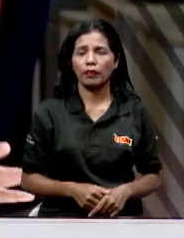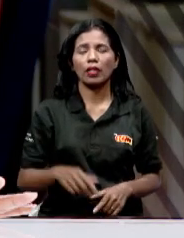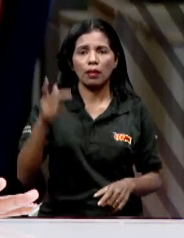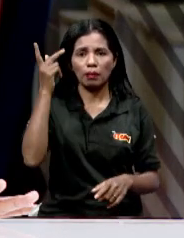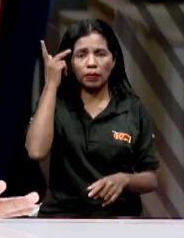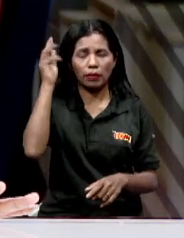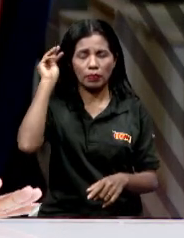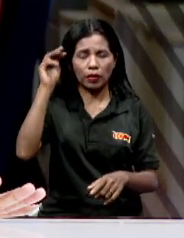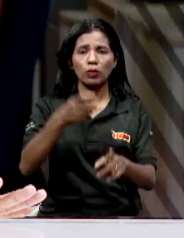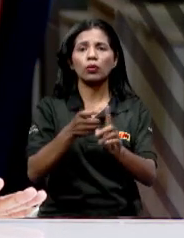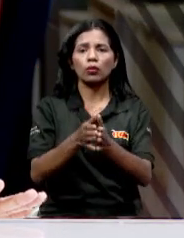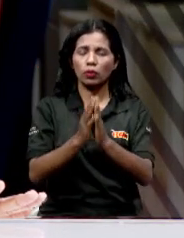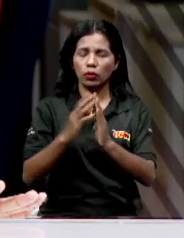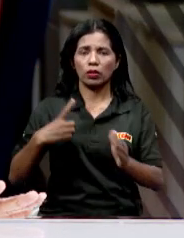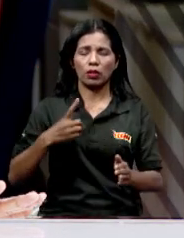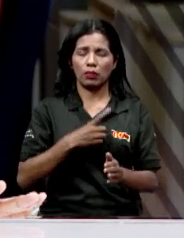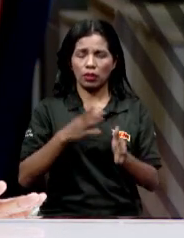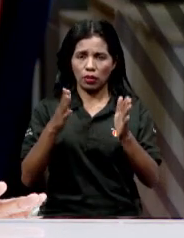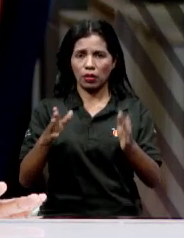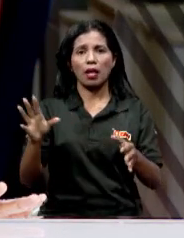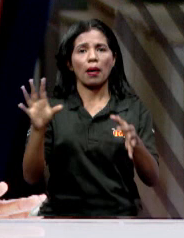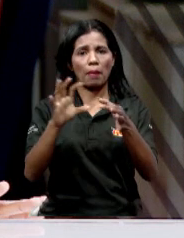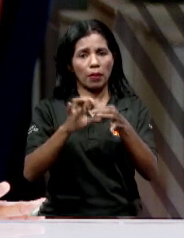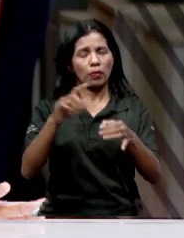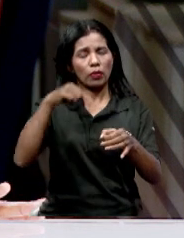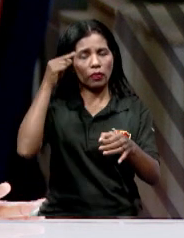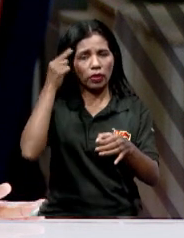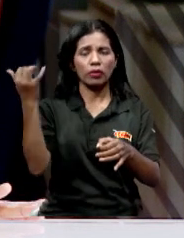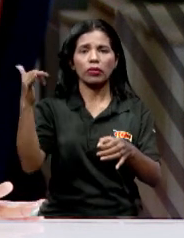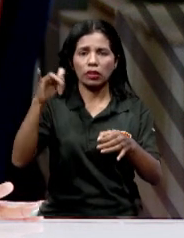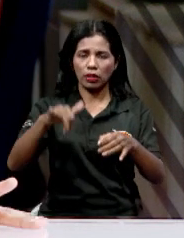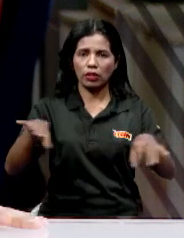Primeiro-Ministro, o deputado Sirat fiscaliza membro do governo Sirani Serviço.